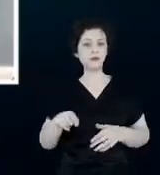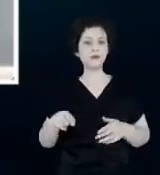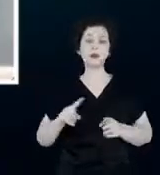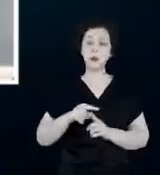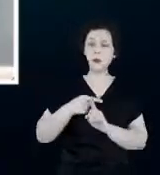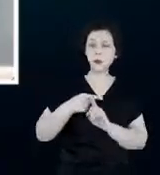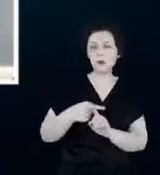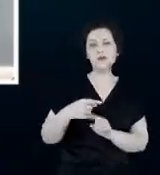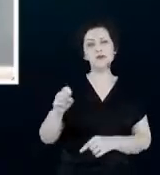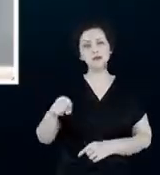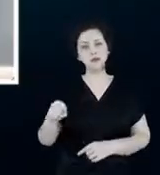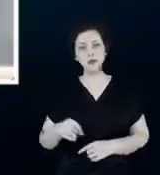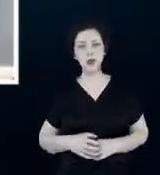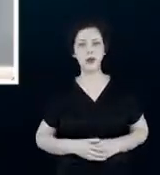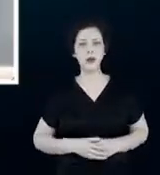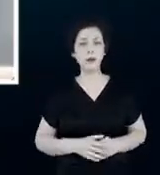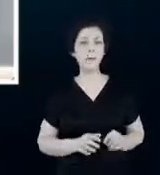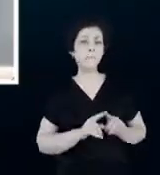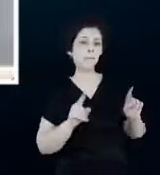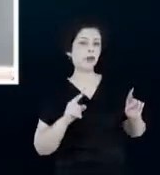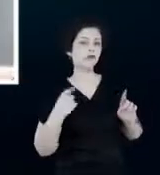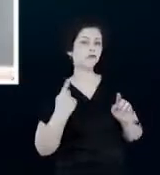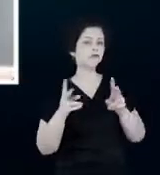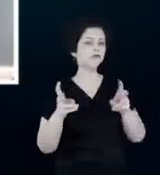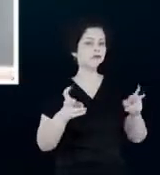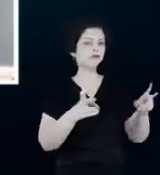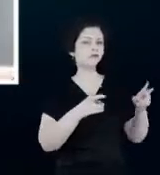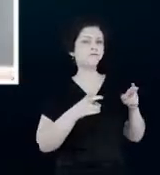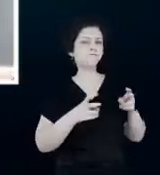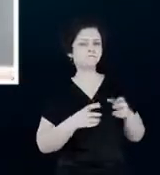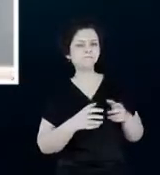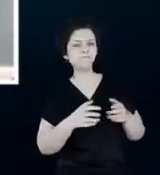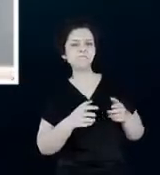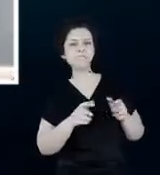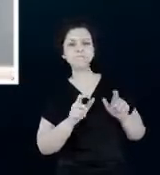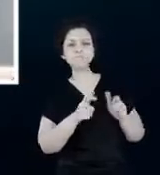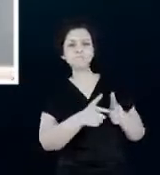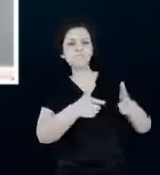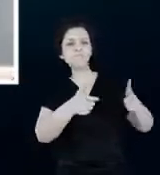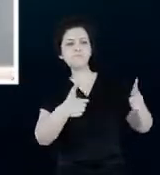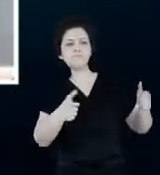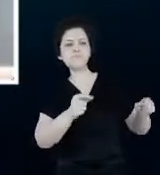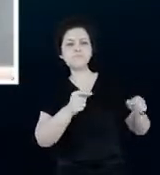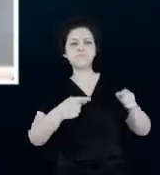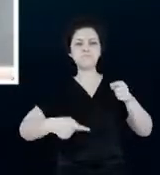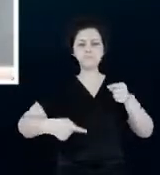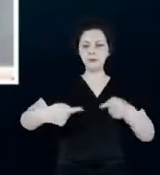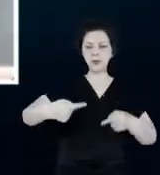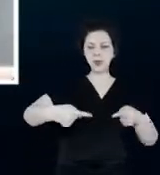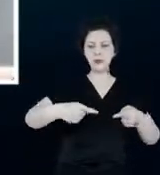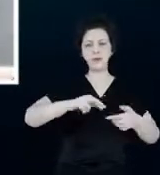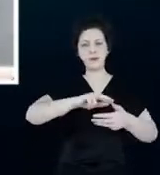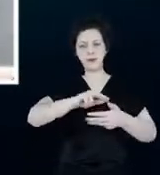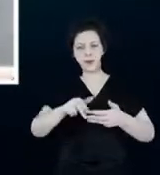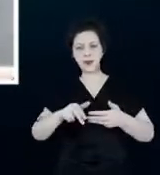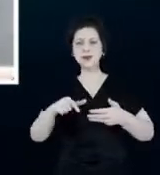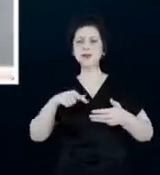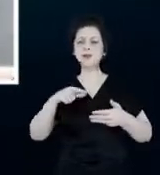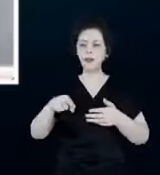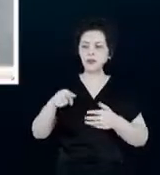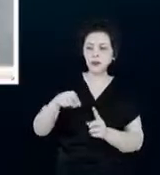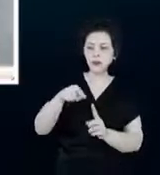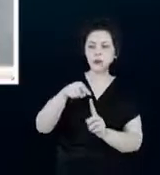positivo, mas a gente observa cada vez mais que as políticas elas têm esse caráter,